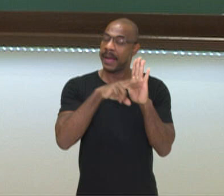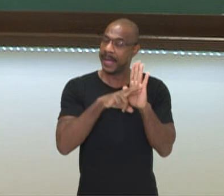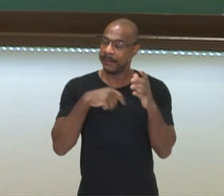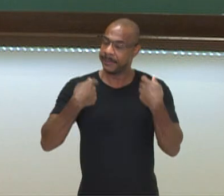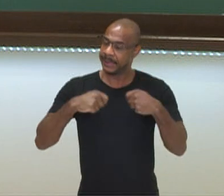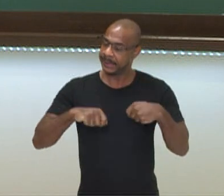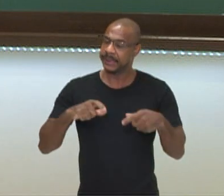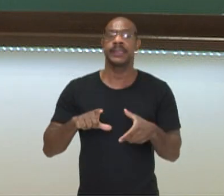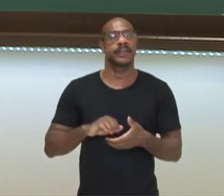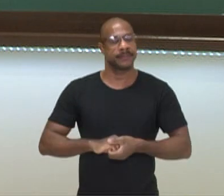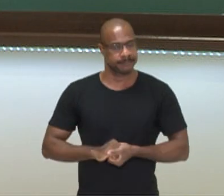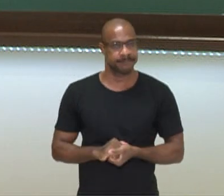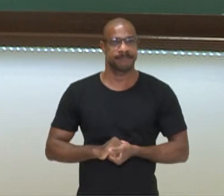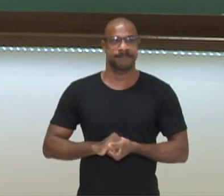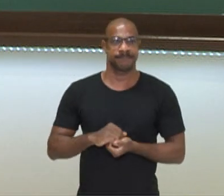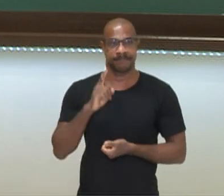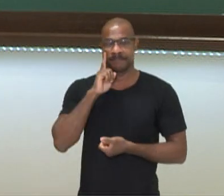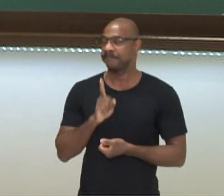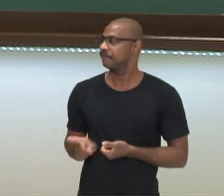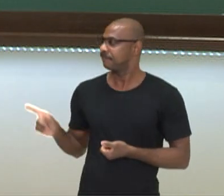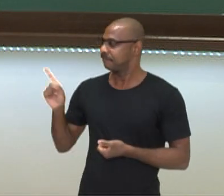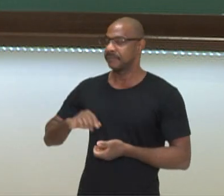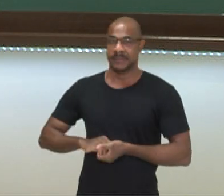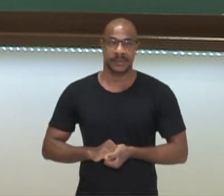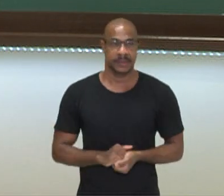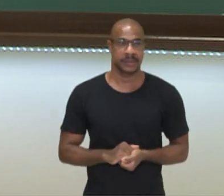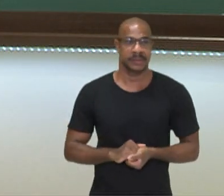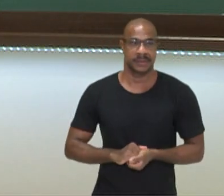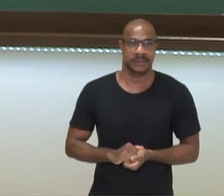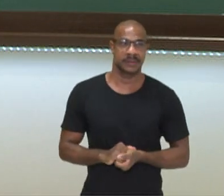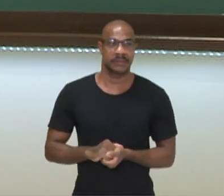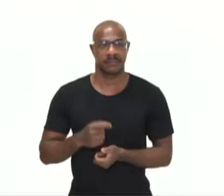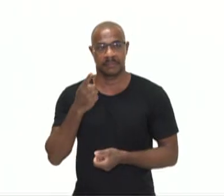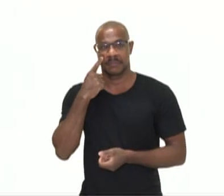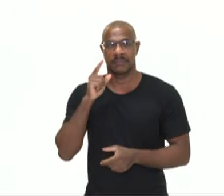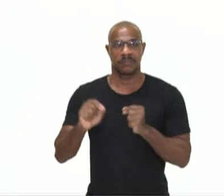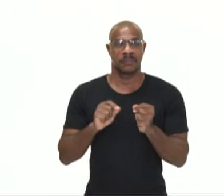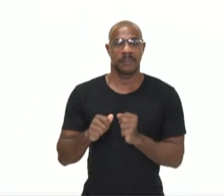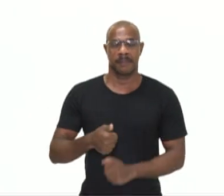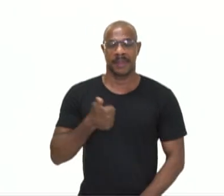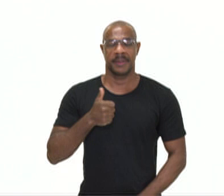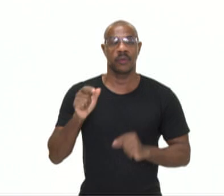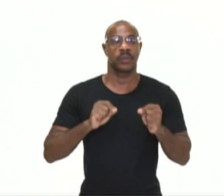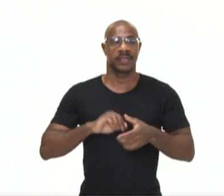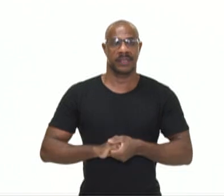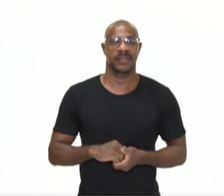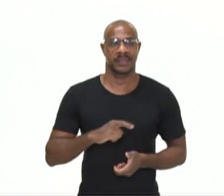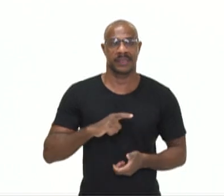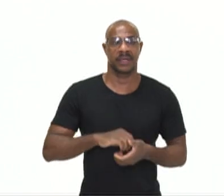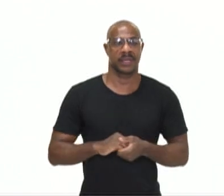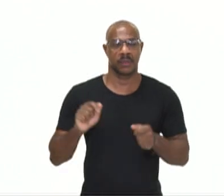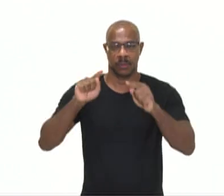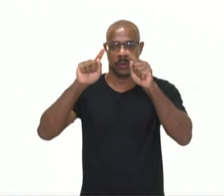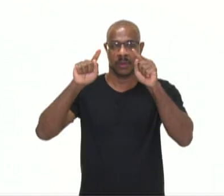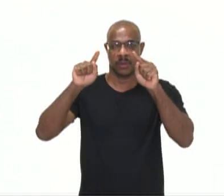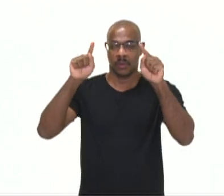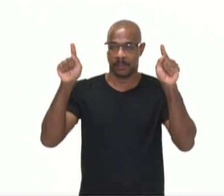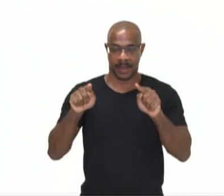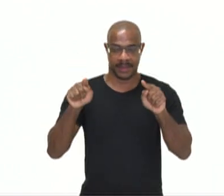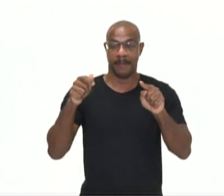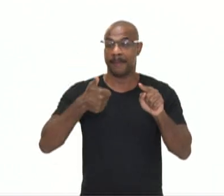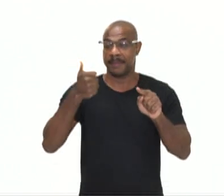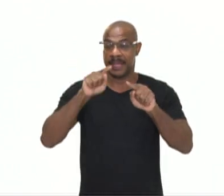foi convencionada dessa forma. A gente vai resolver primeiro que está o parênteses, assim como todos